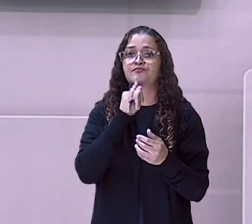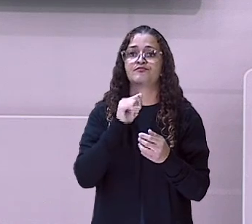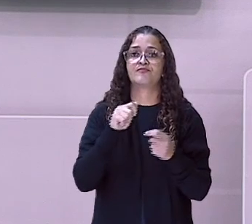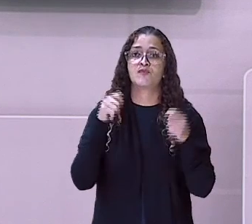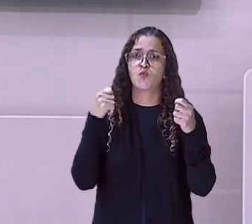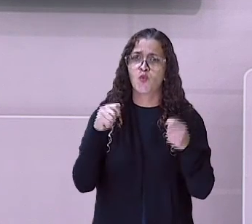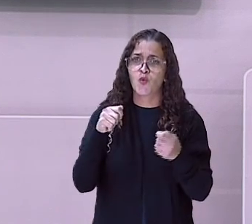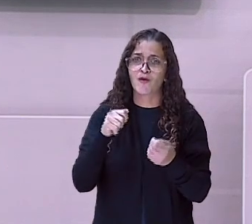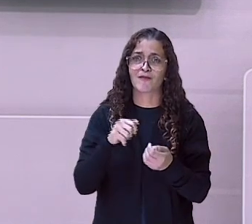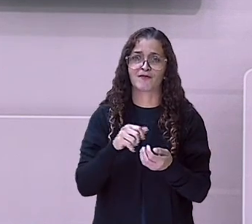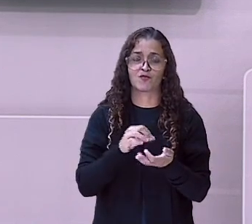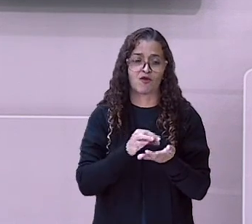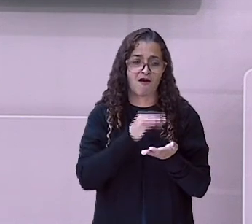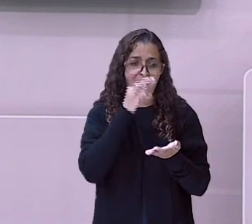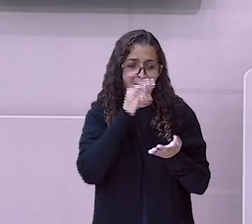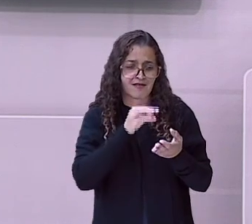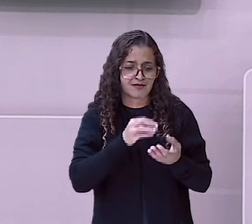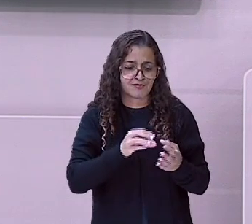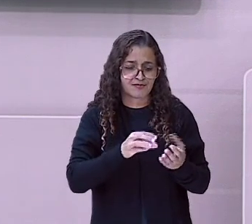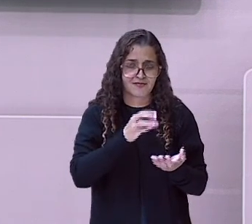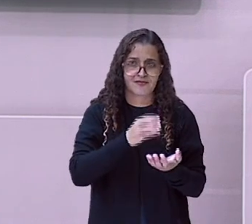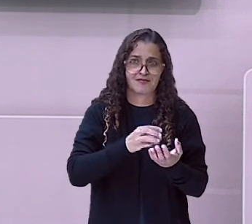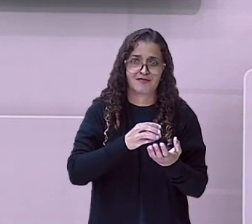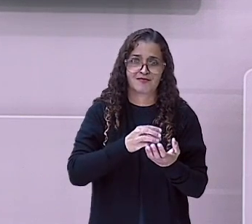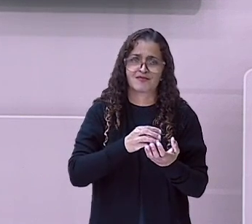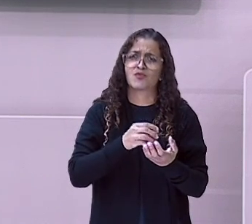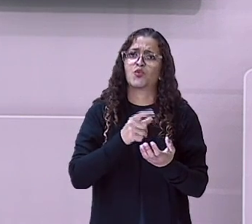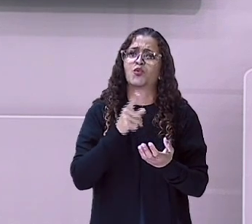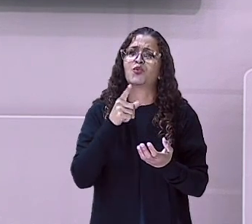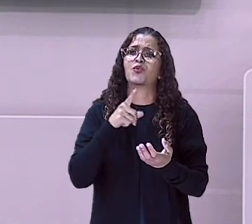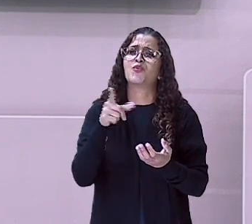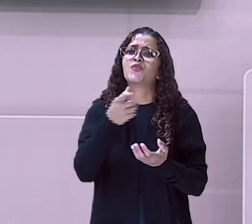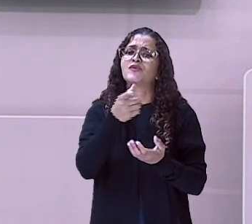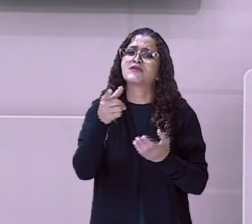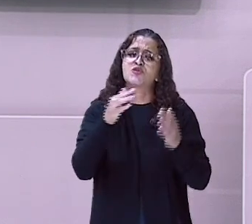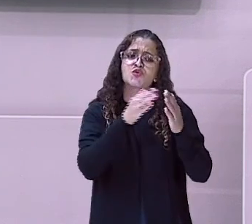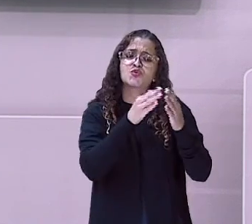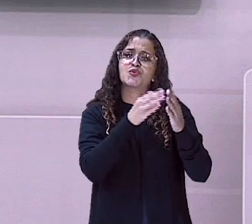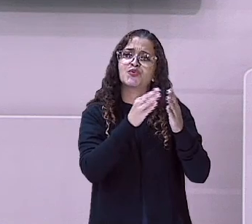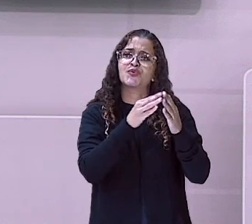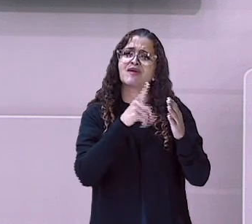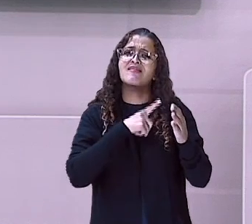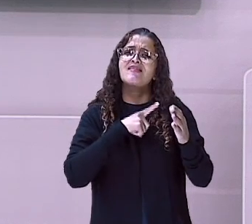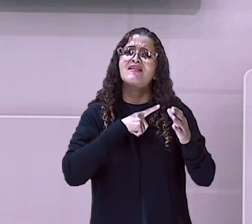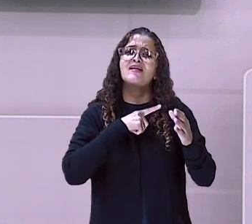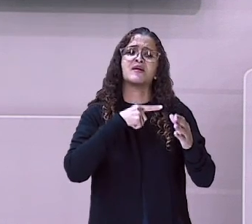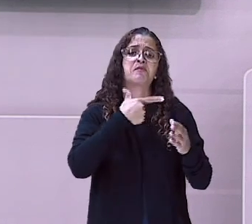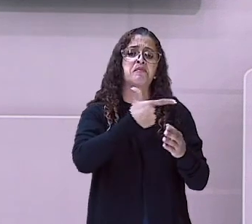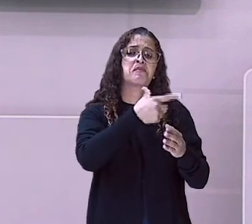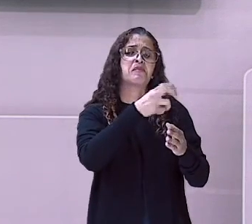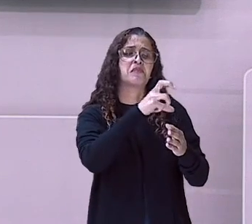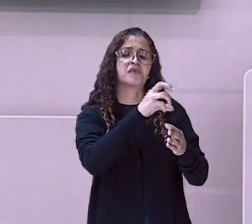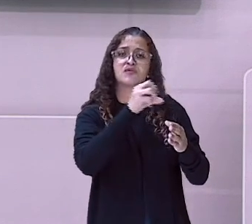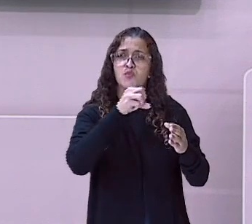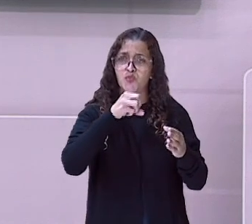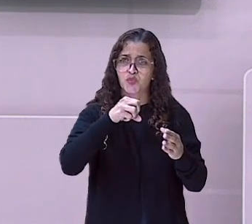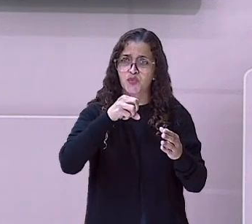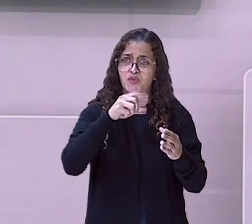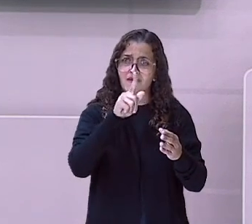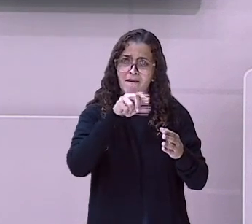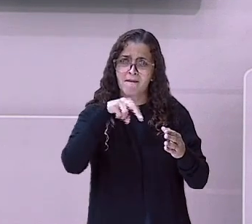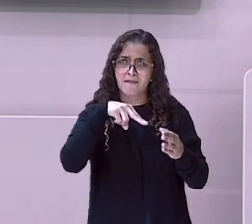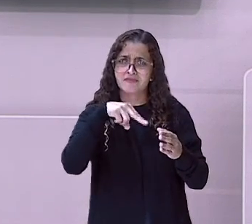de café. Pó de café da sua casa tem quantas gramas? 250 gramas?